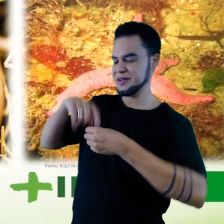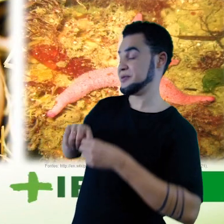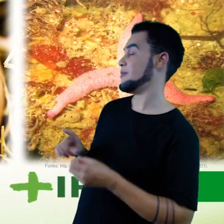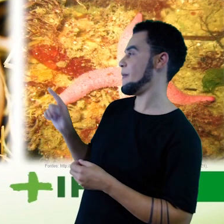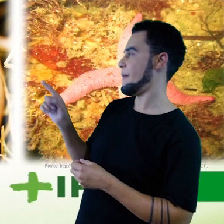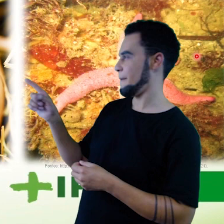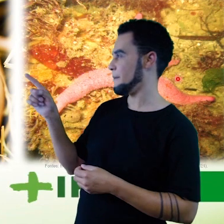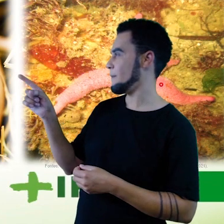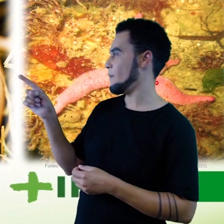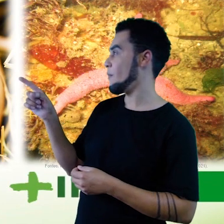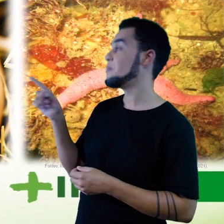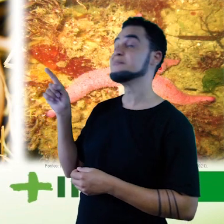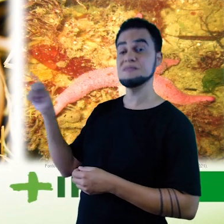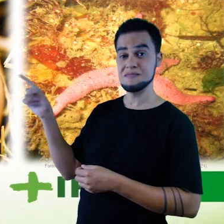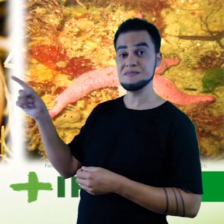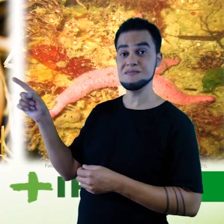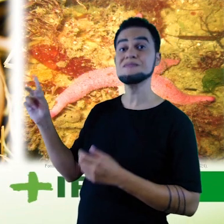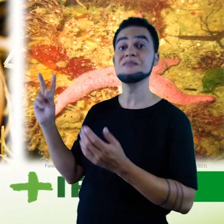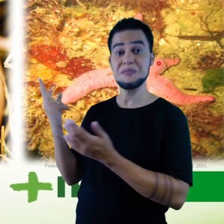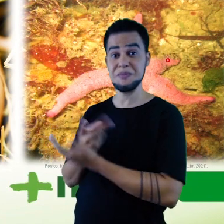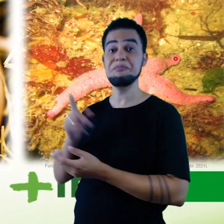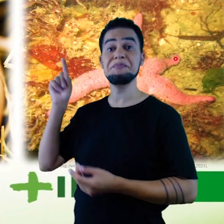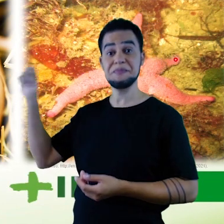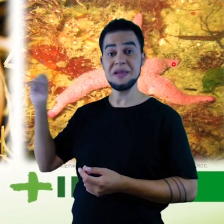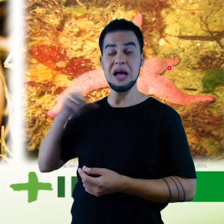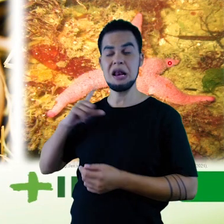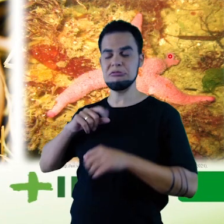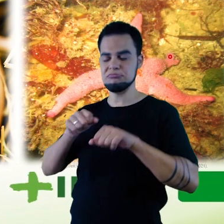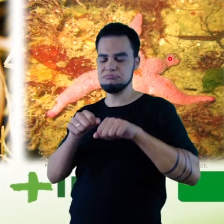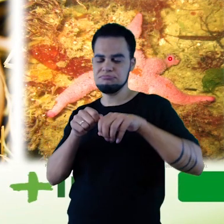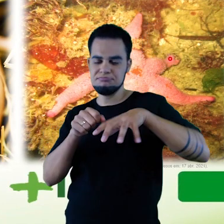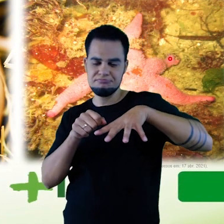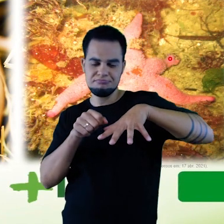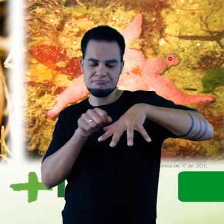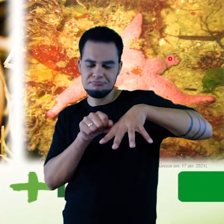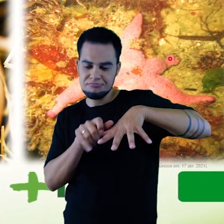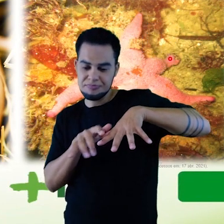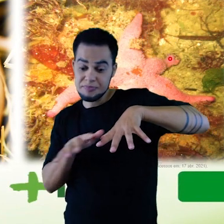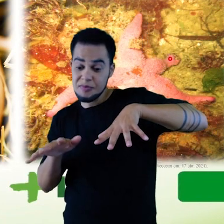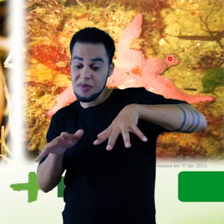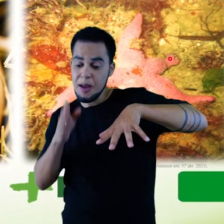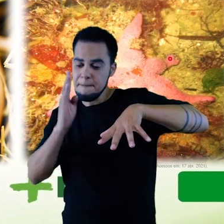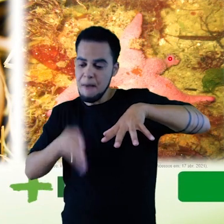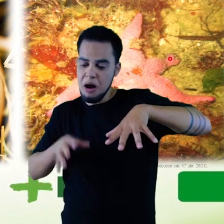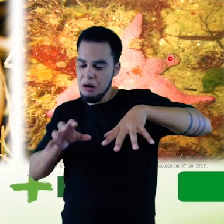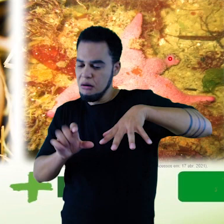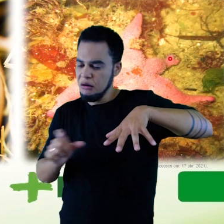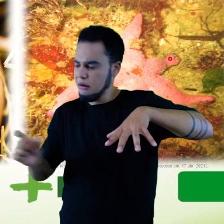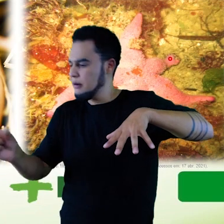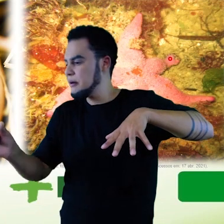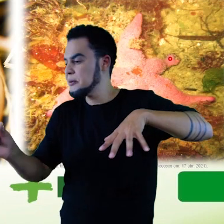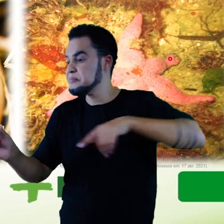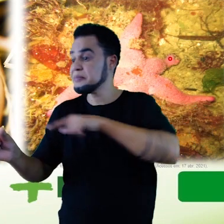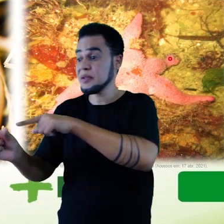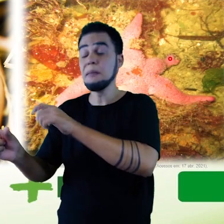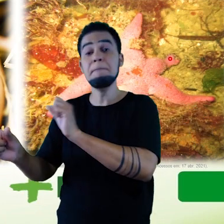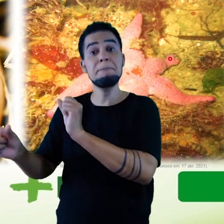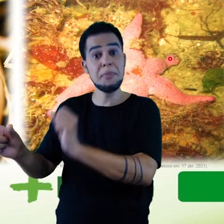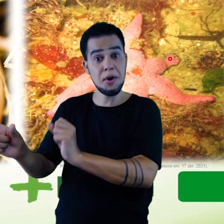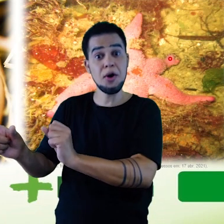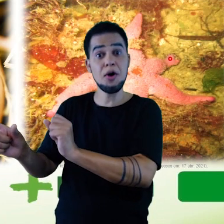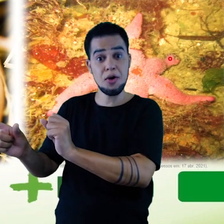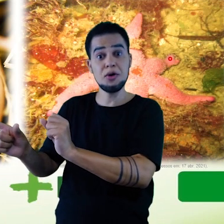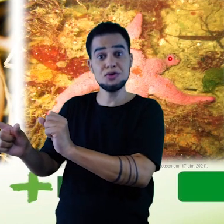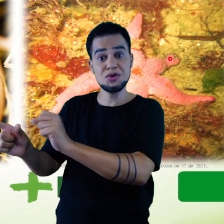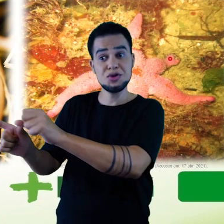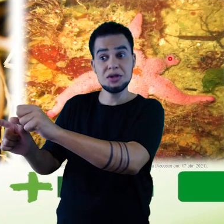Voltando. Sabe a estrela do mar? Ela regenerou a parte que ela perdeu. E sabe o braço que ela perdeu? Poderá formar uma nova